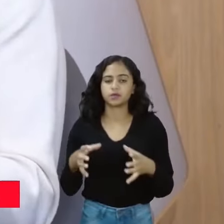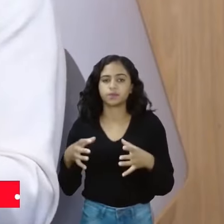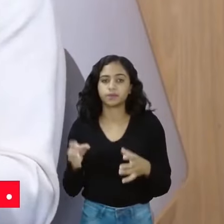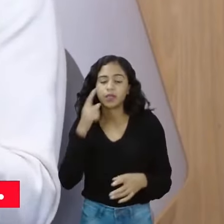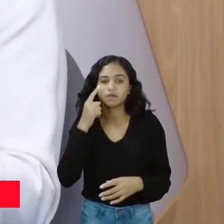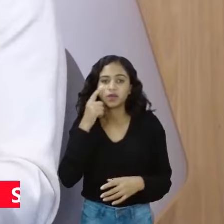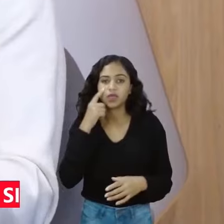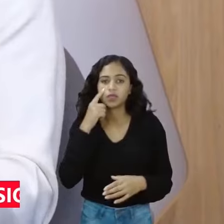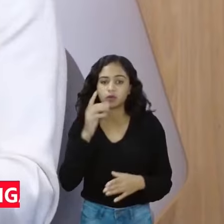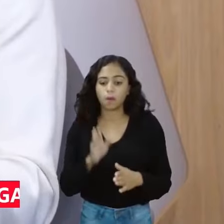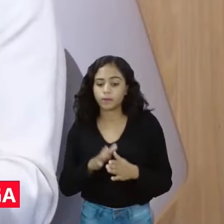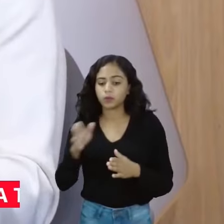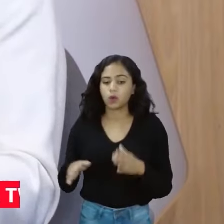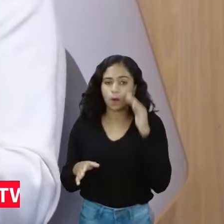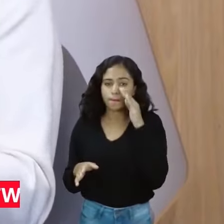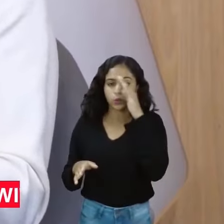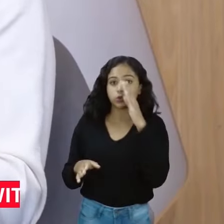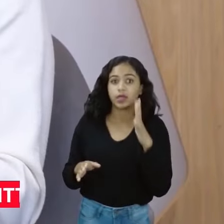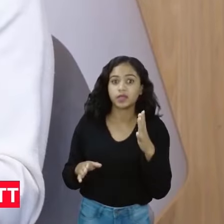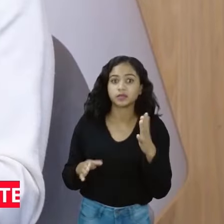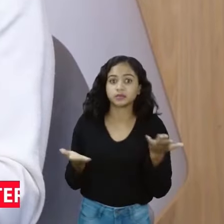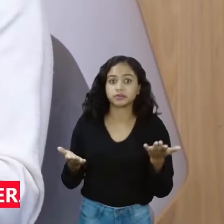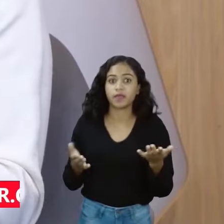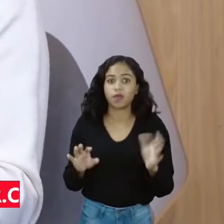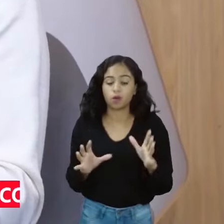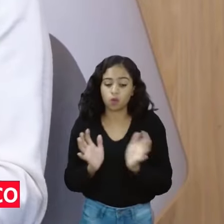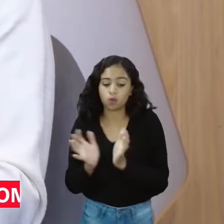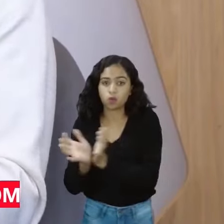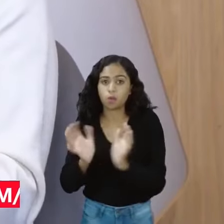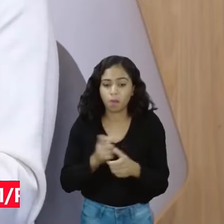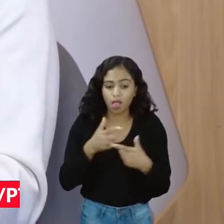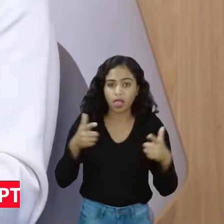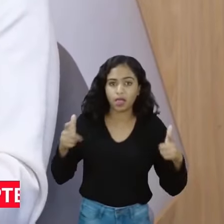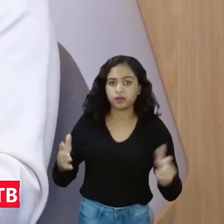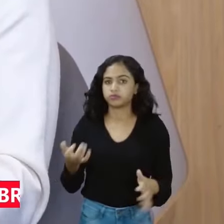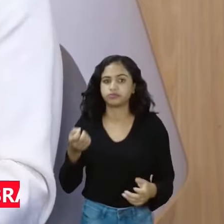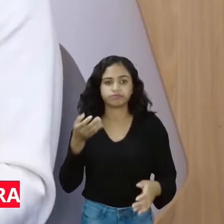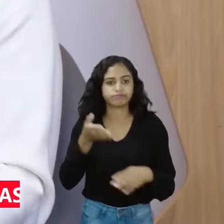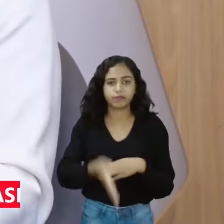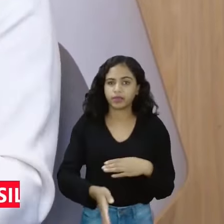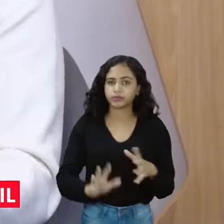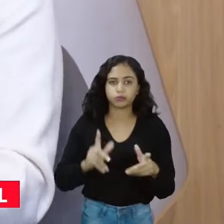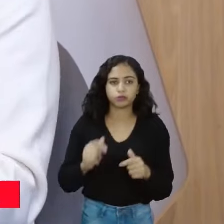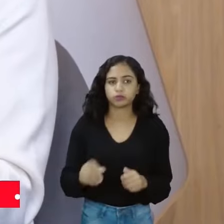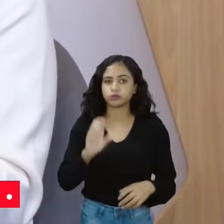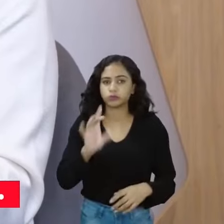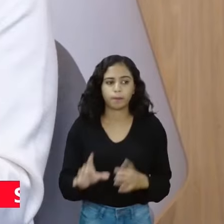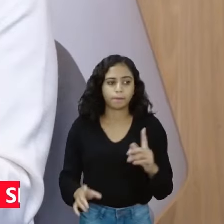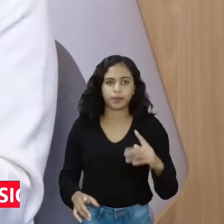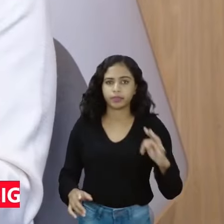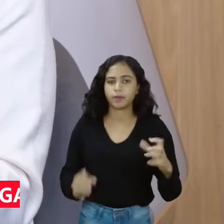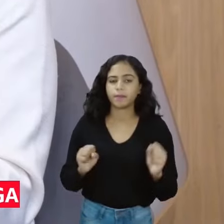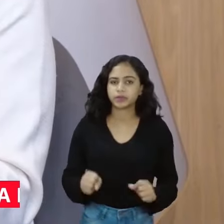está a extrema-direita, como está o bolsonarismo. Se a gente não tiver um campo maior, a gente não faz um enfrentamento sozinho, só o PT. Nós precisamos